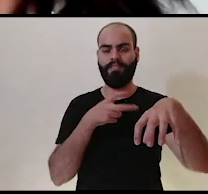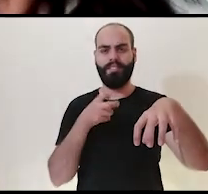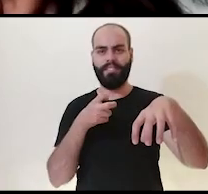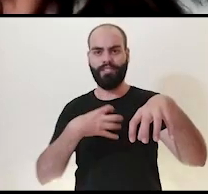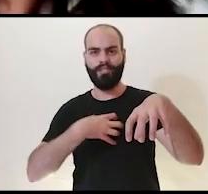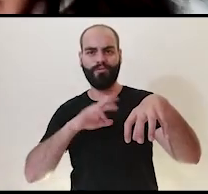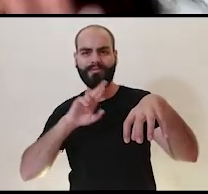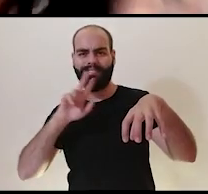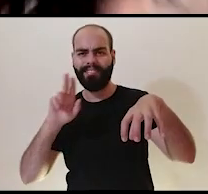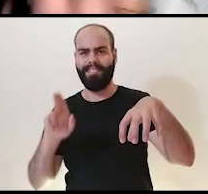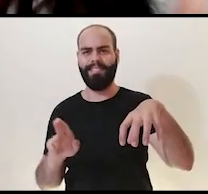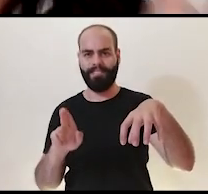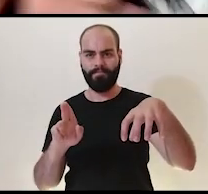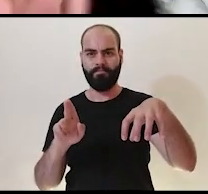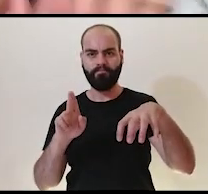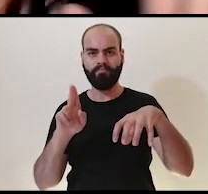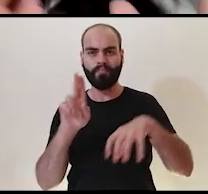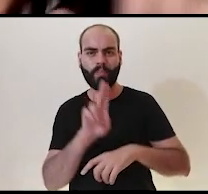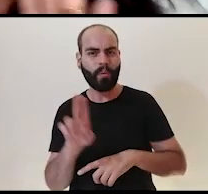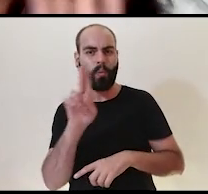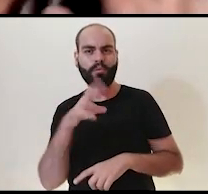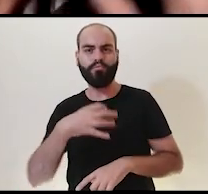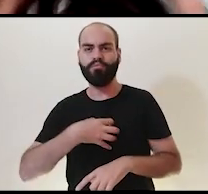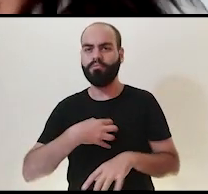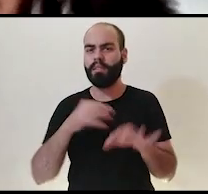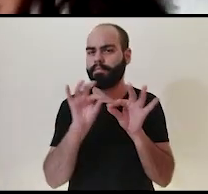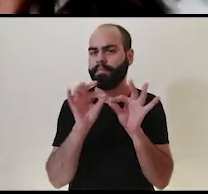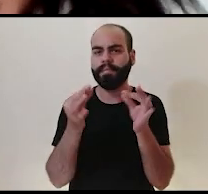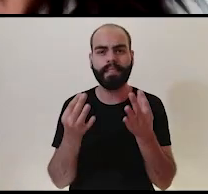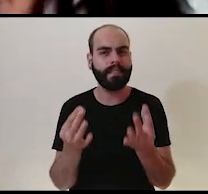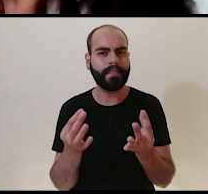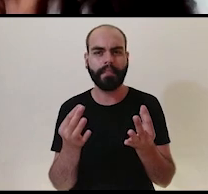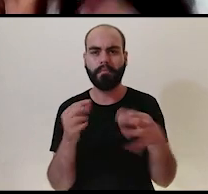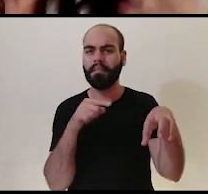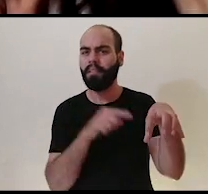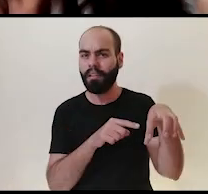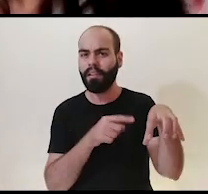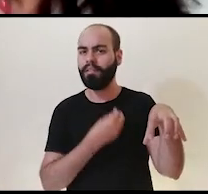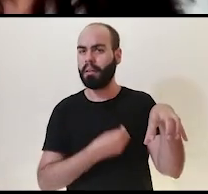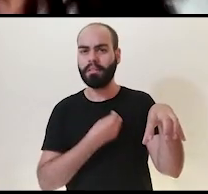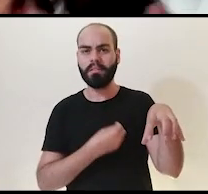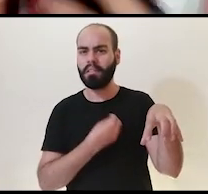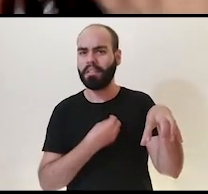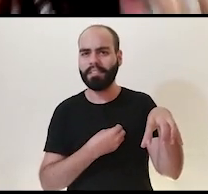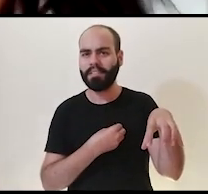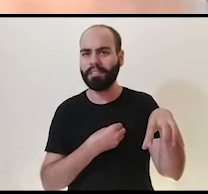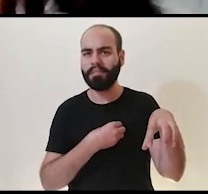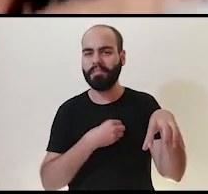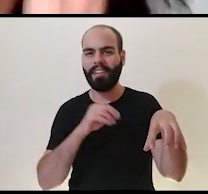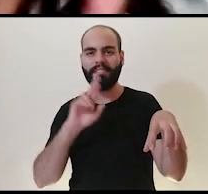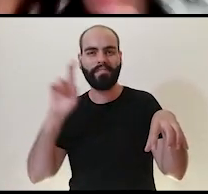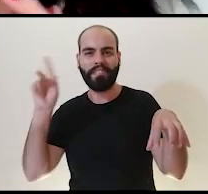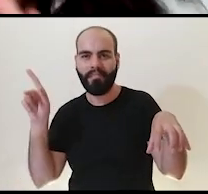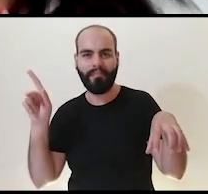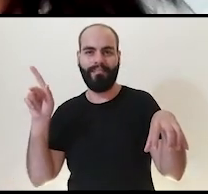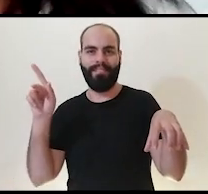modo automático ali, com recursos simples. A gente aqui não está falando de nada do outro mundo. Né, de aplicativos acessíveis, aí